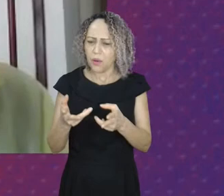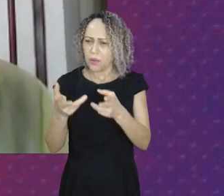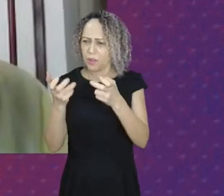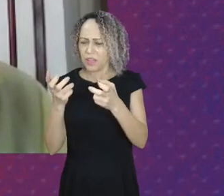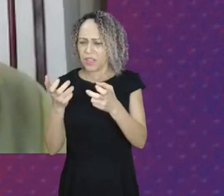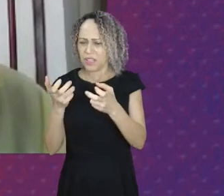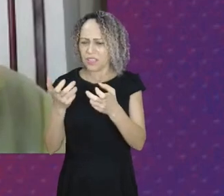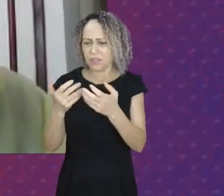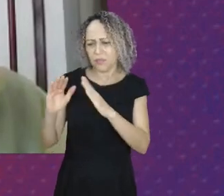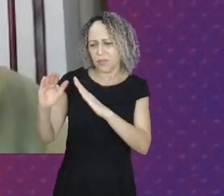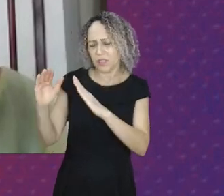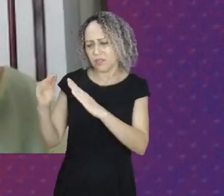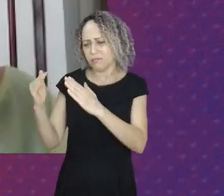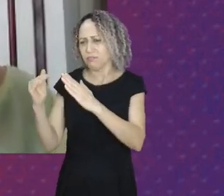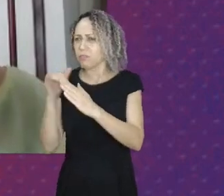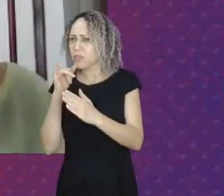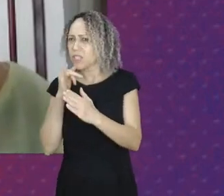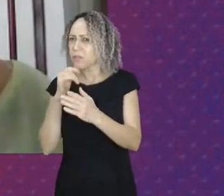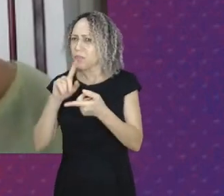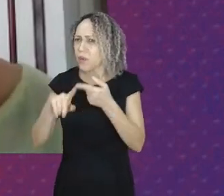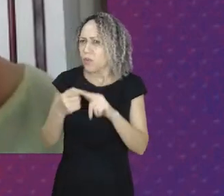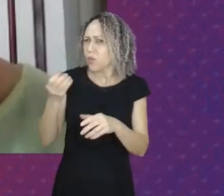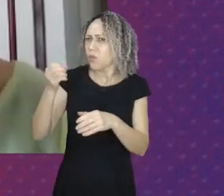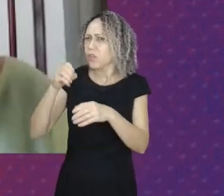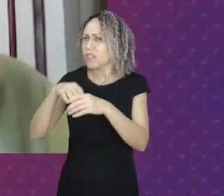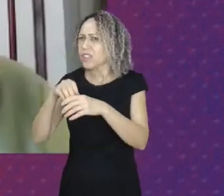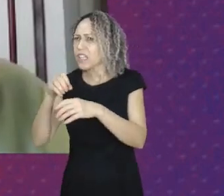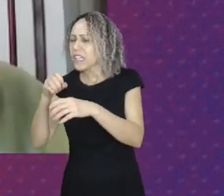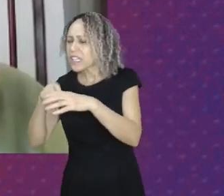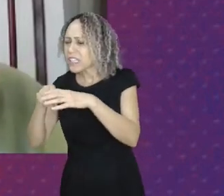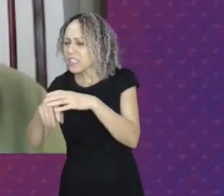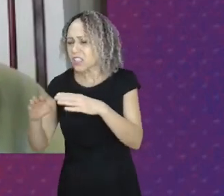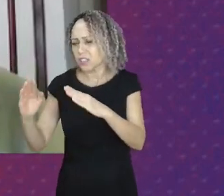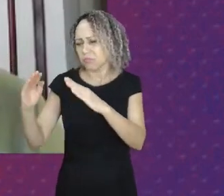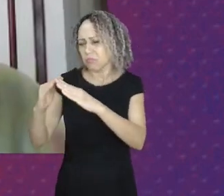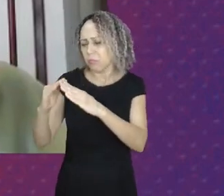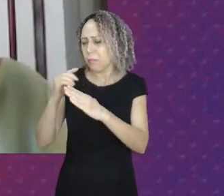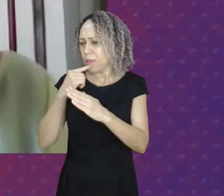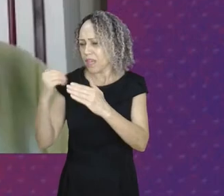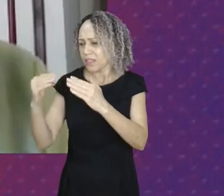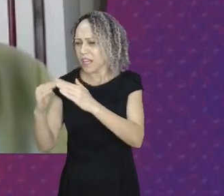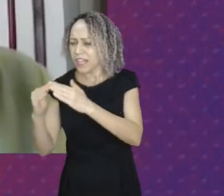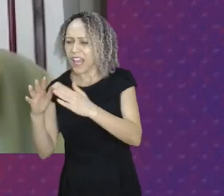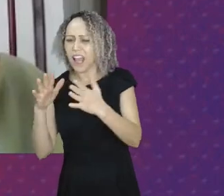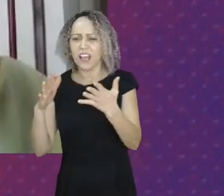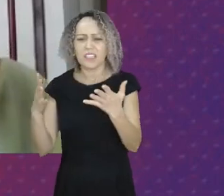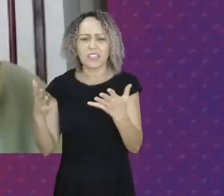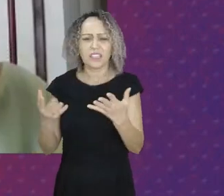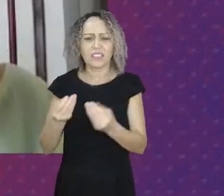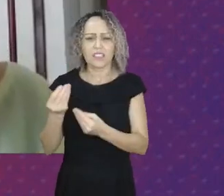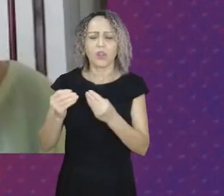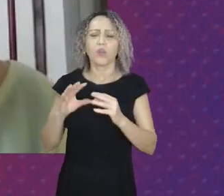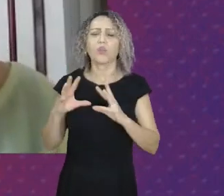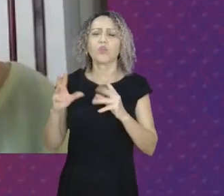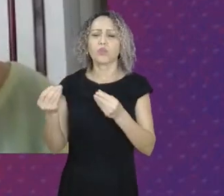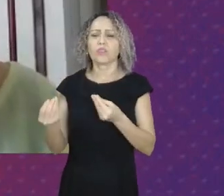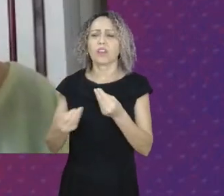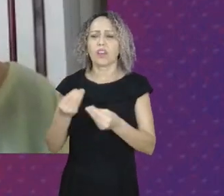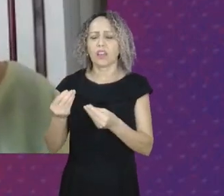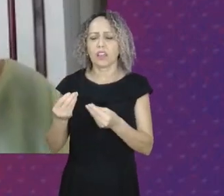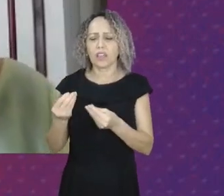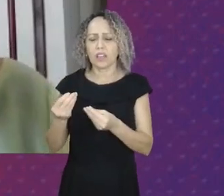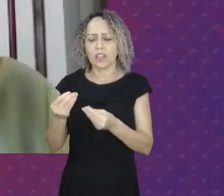entorno da casa, nos quintais, tem vários nomes no país, né? Também miscelânea, tudo isso significa aquilo que está no entorno